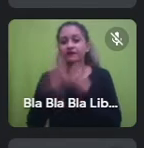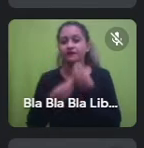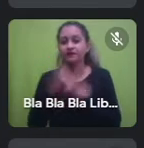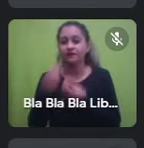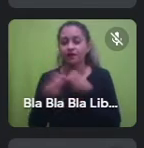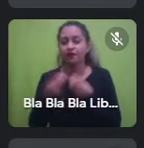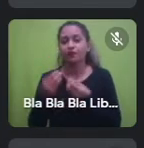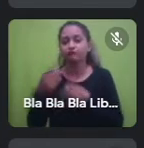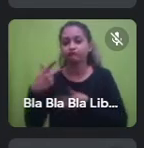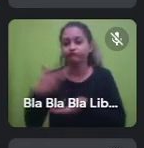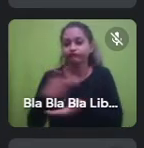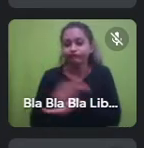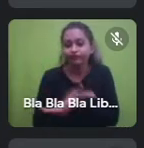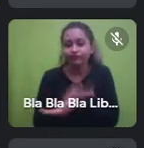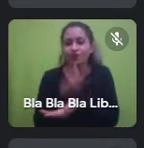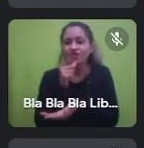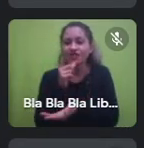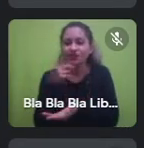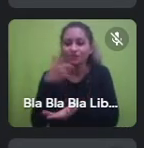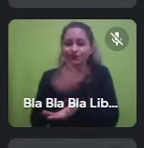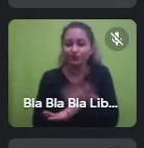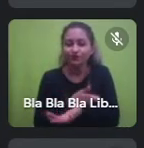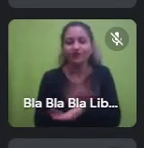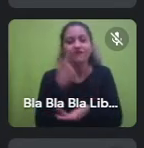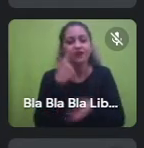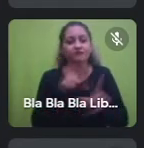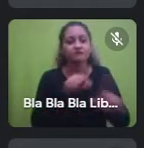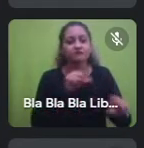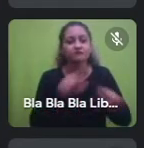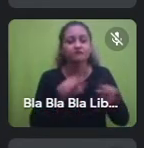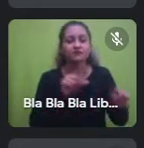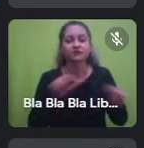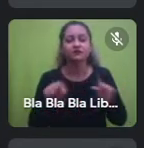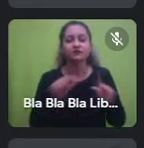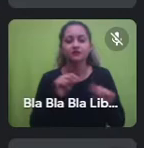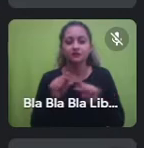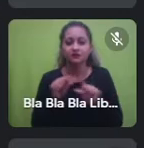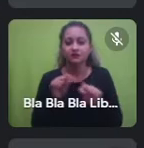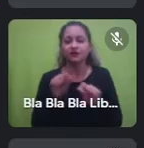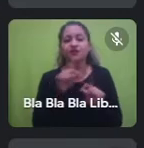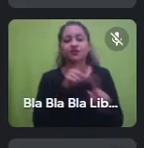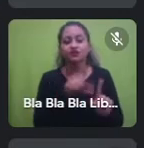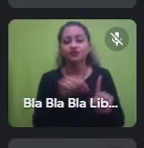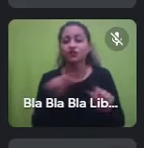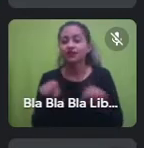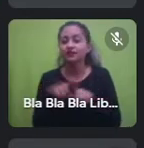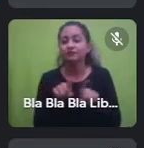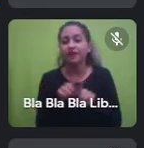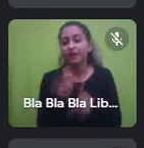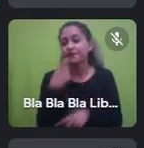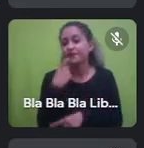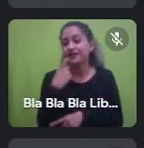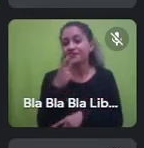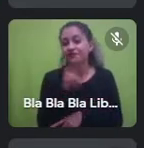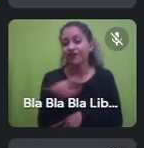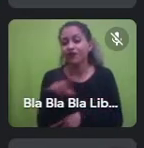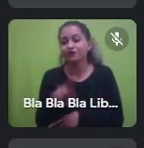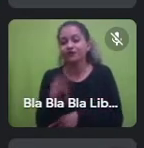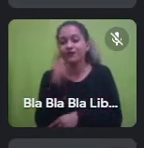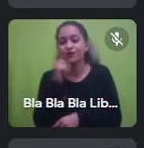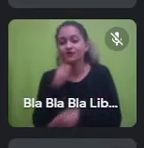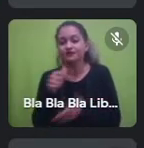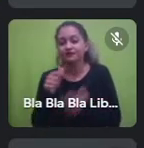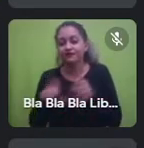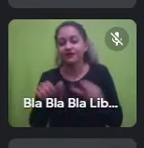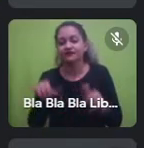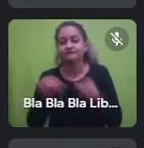líquido, seleciona as amostras, né, seleciona os indivíduos que nós vamos utilizar para fazer a coleta